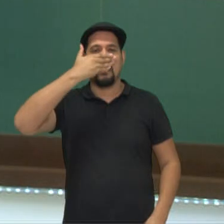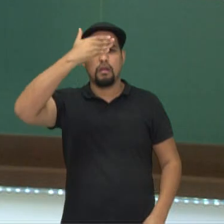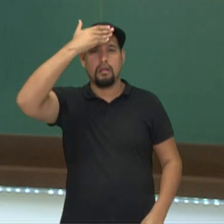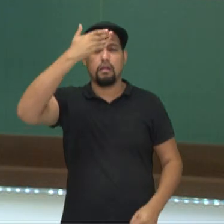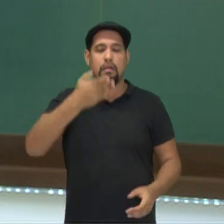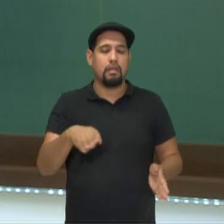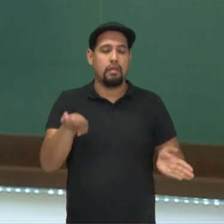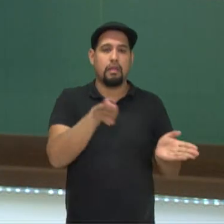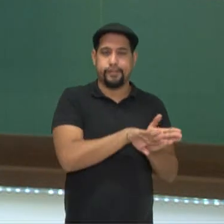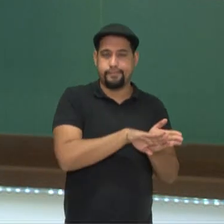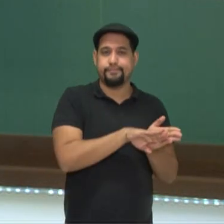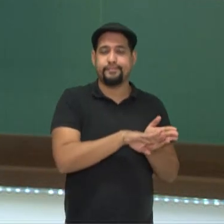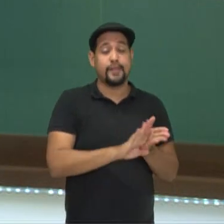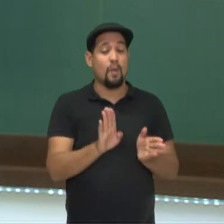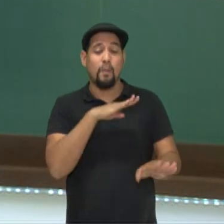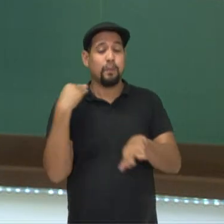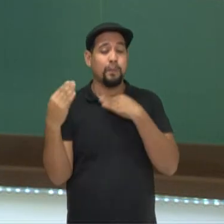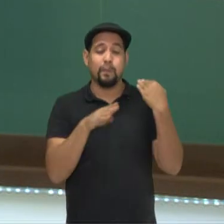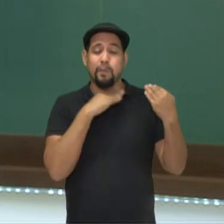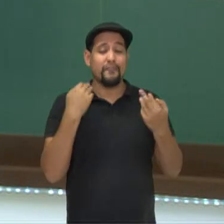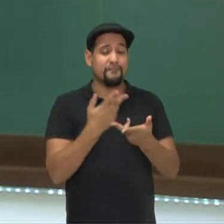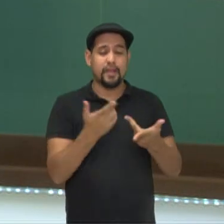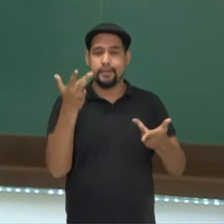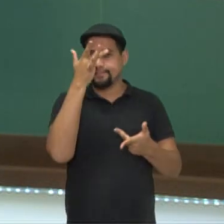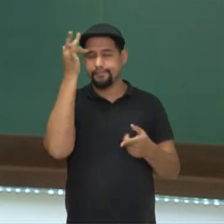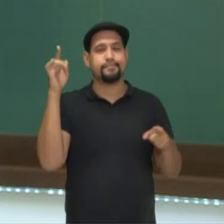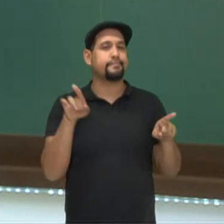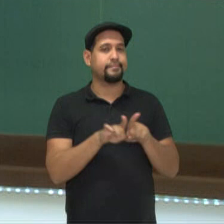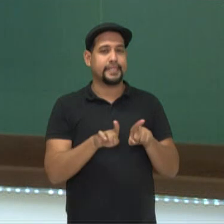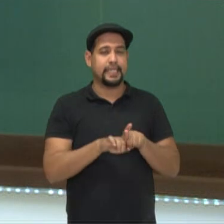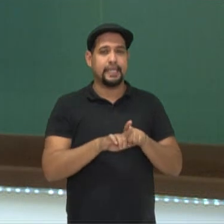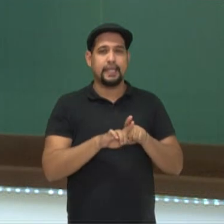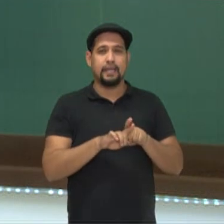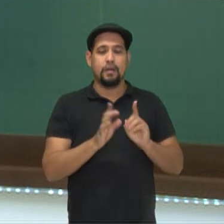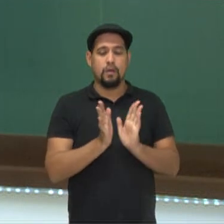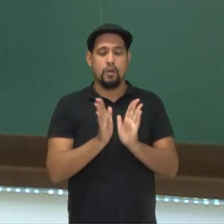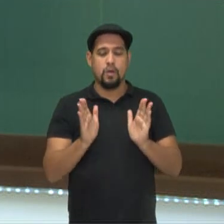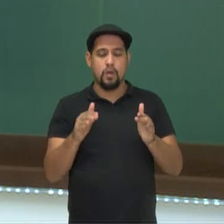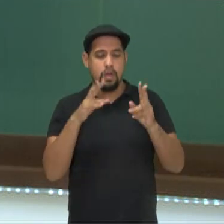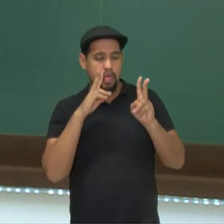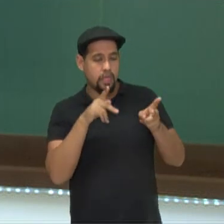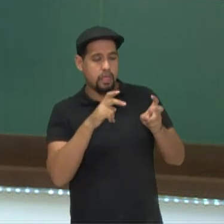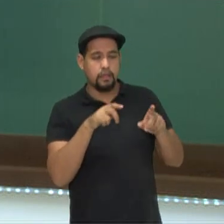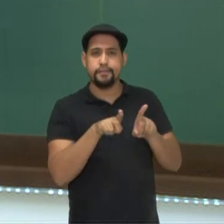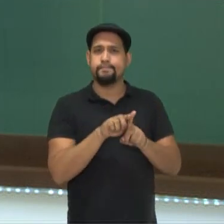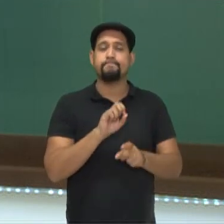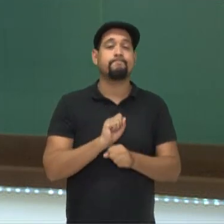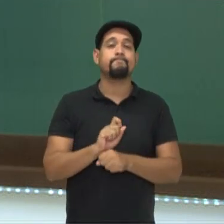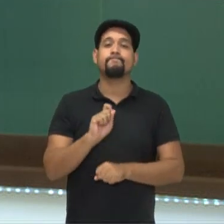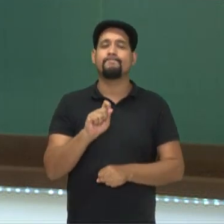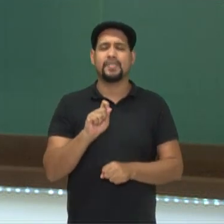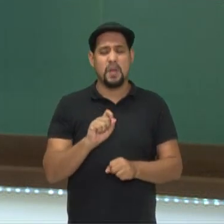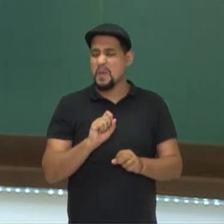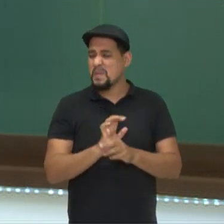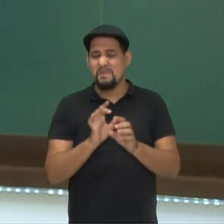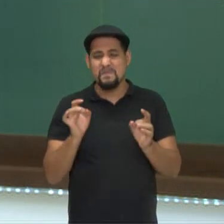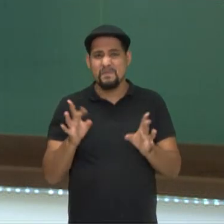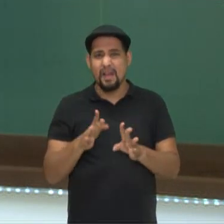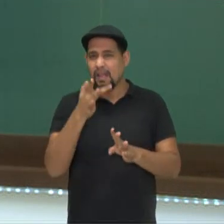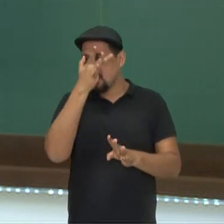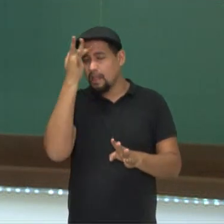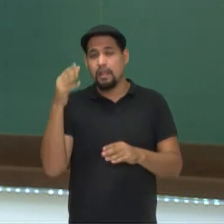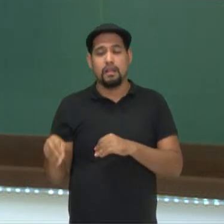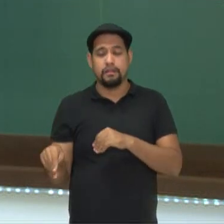ele matou um monte de gente inocente para que o parlamento olhasse para ele, para que parasse de deixar que os